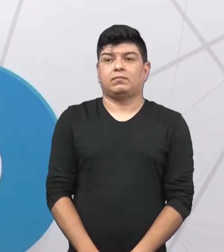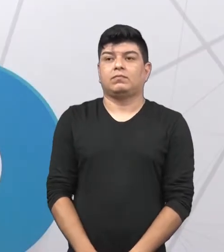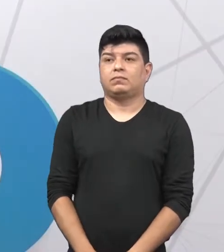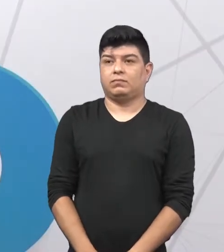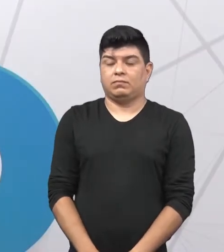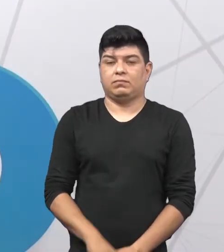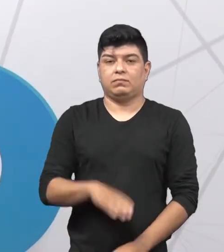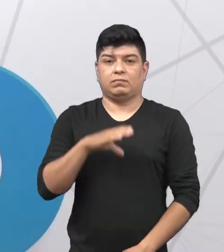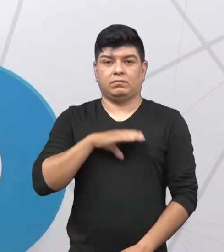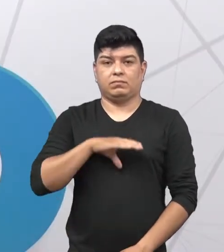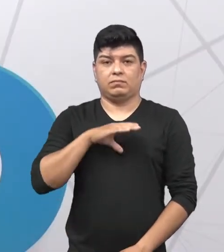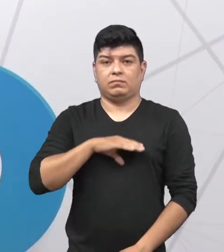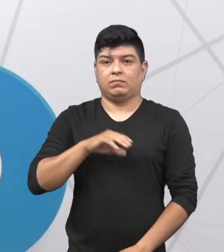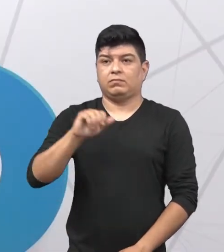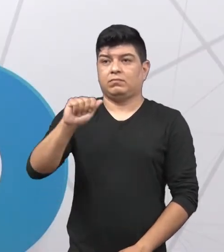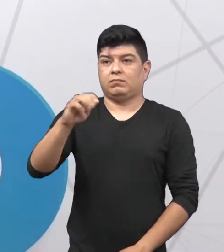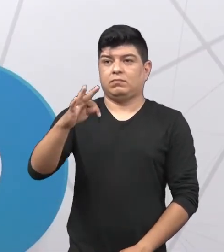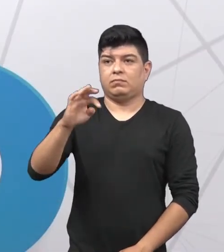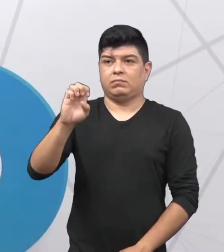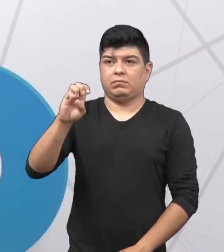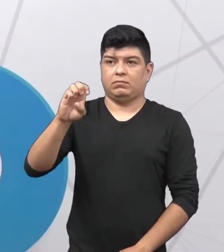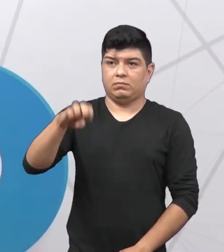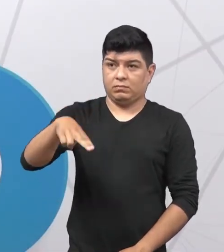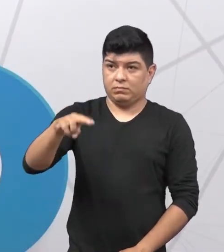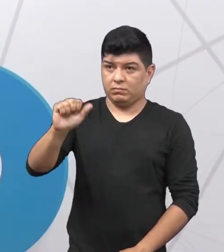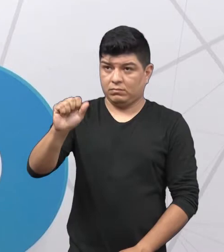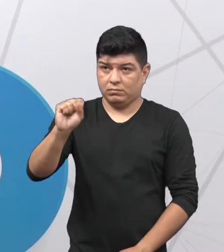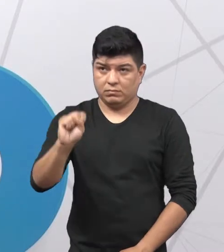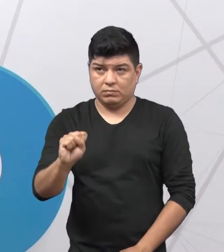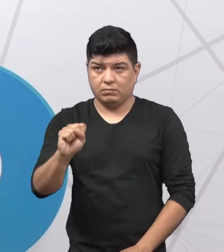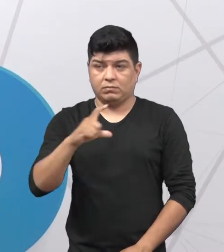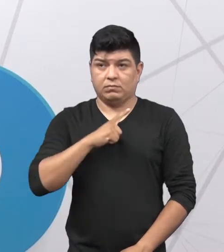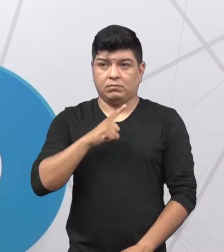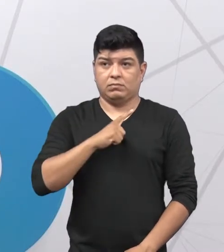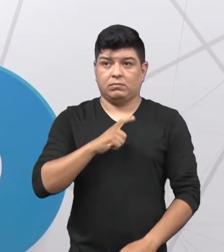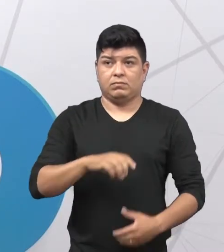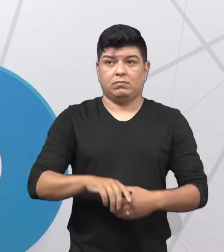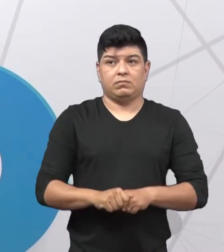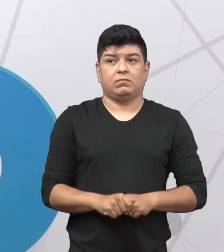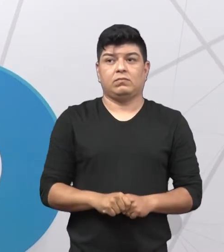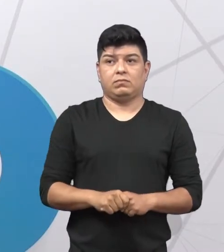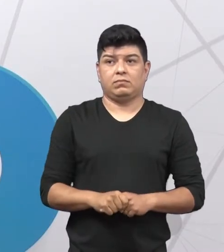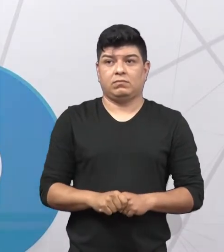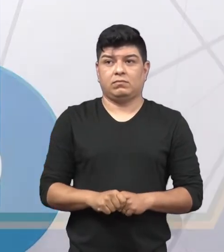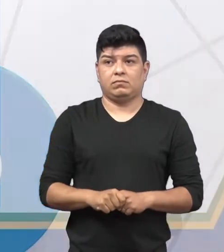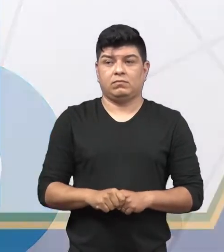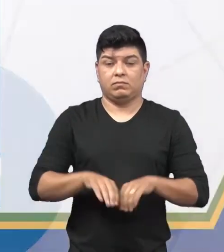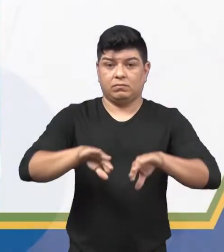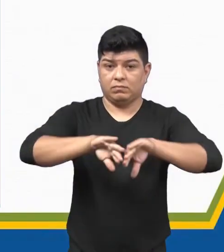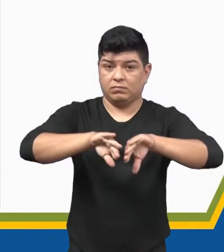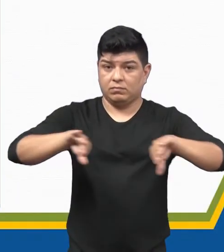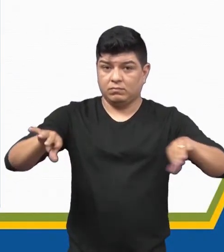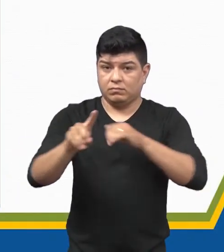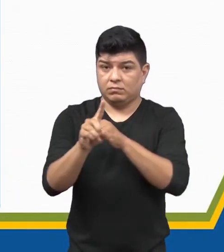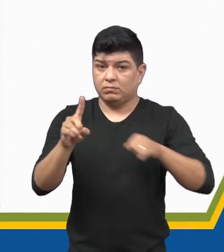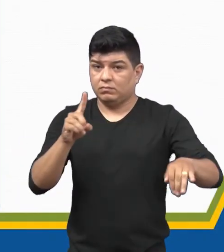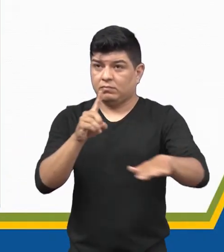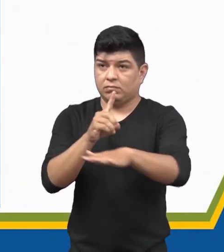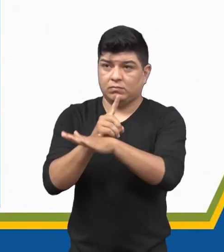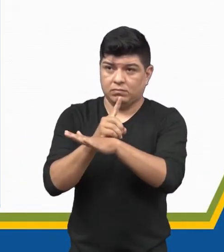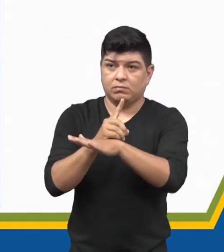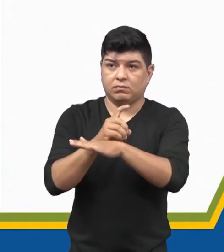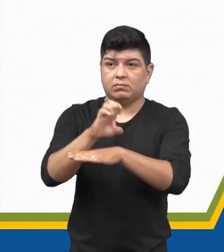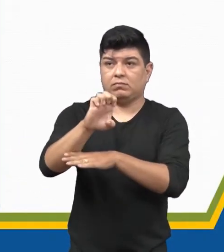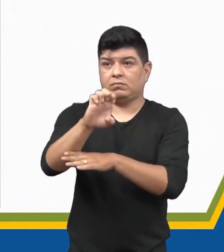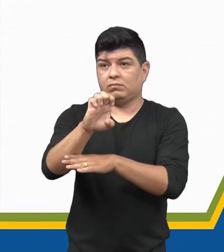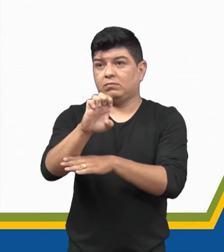Na cidade de Atenas, né, nós temos aí uma divisão social. Os eupátridas,